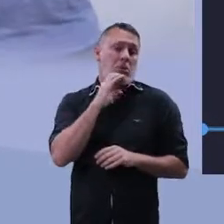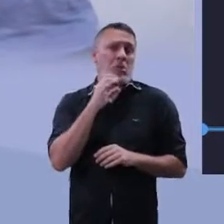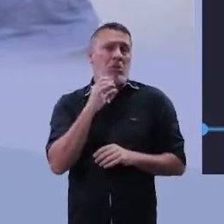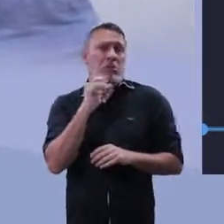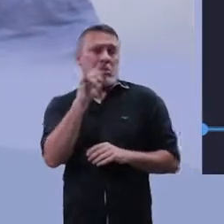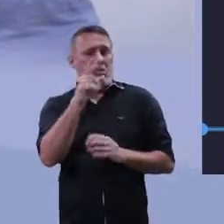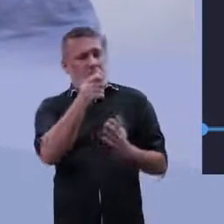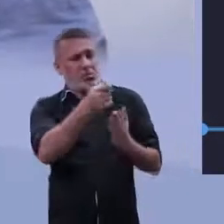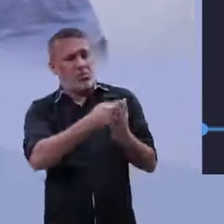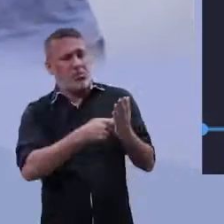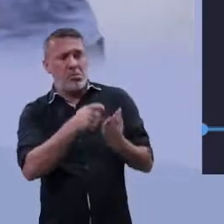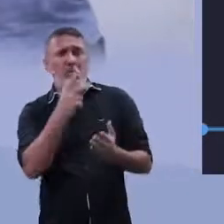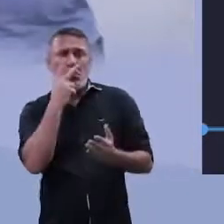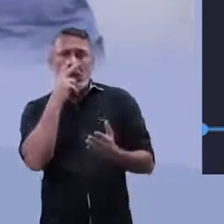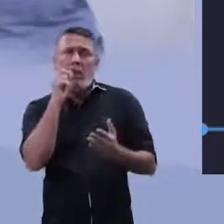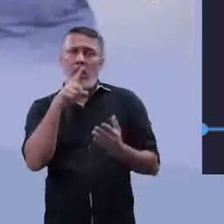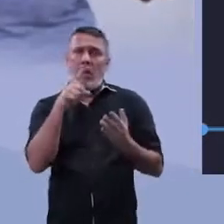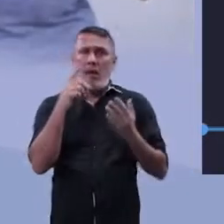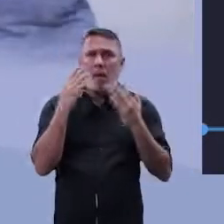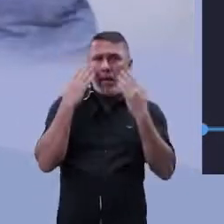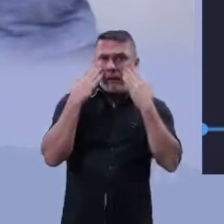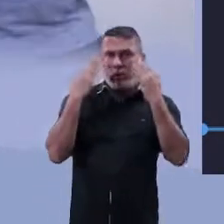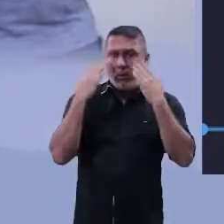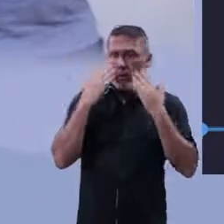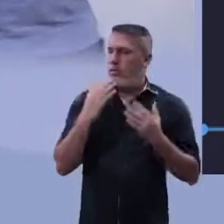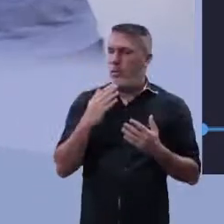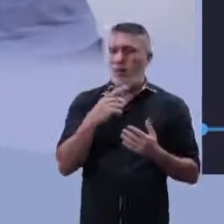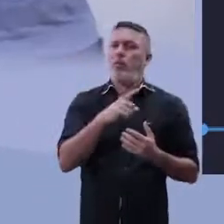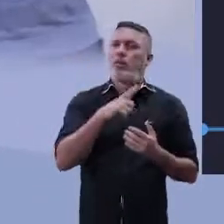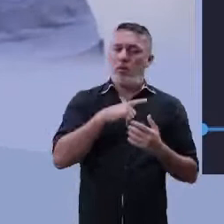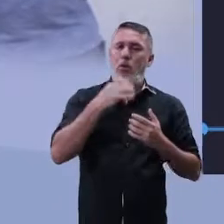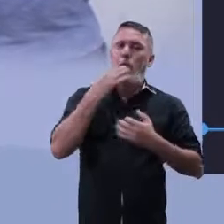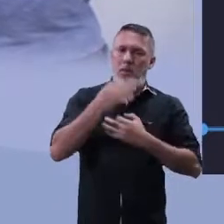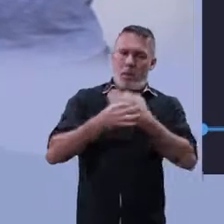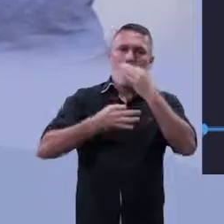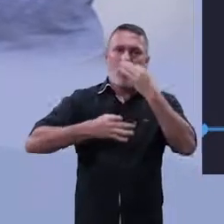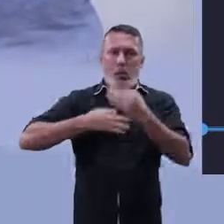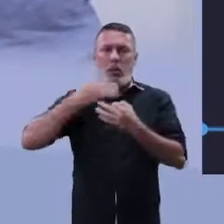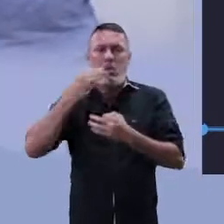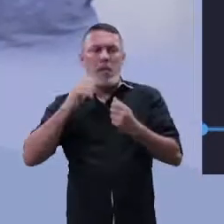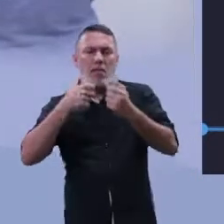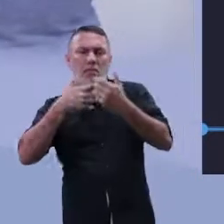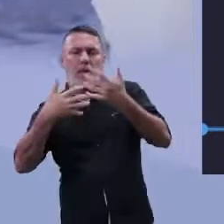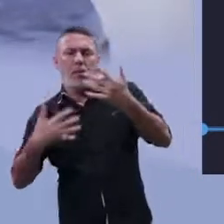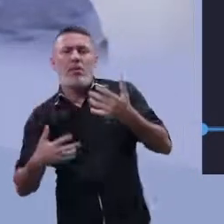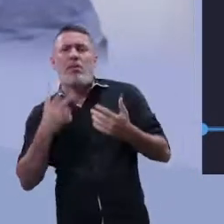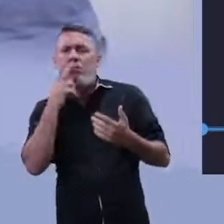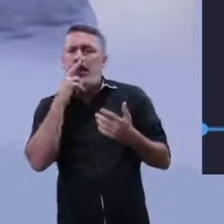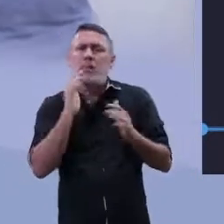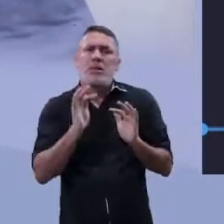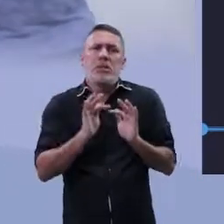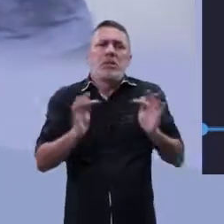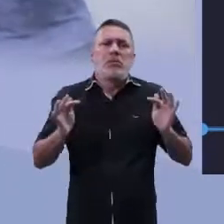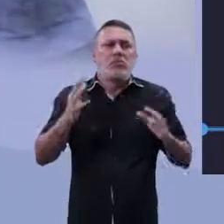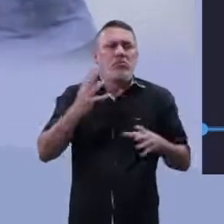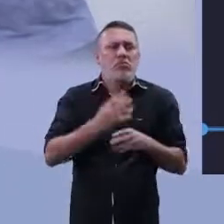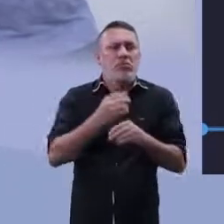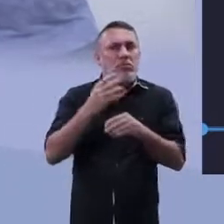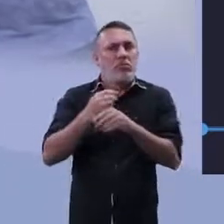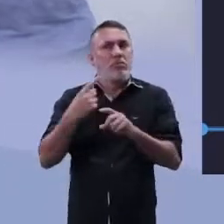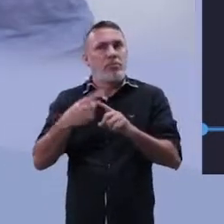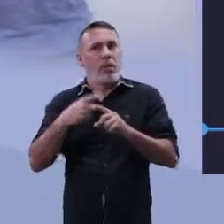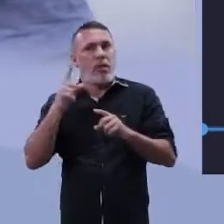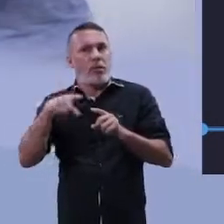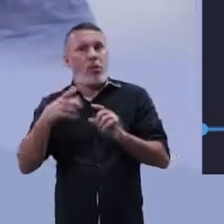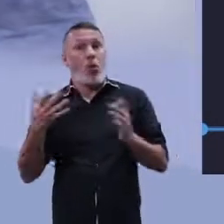texto certo, um texto expositivo. Não, ele era um texto argumentativo, entretanto é um texto mais simples